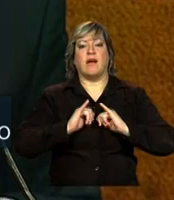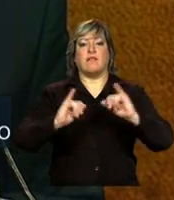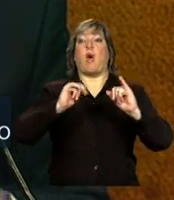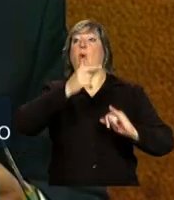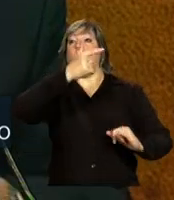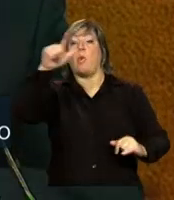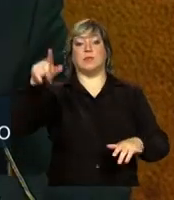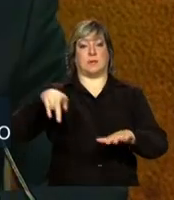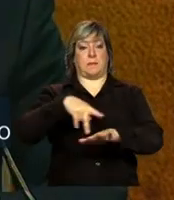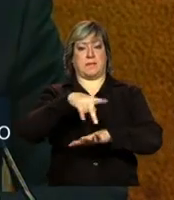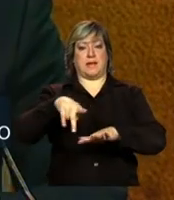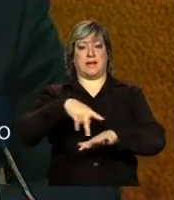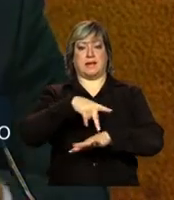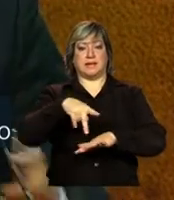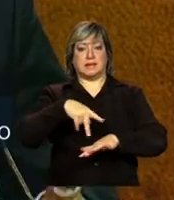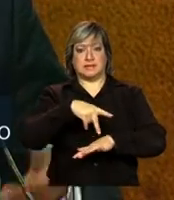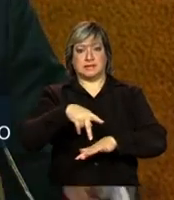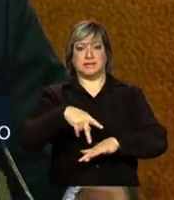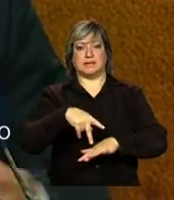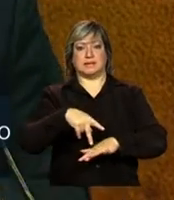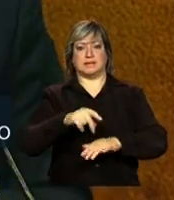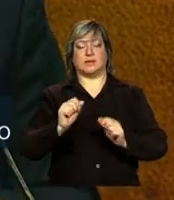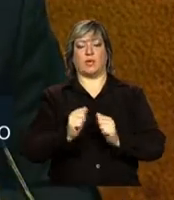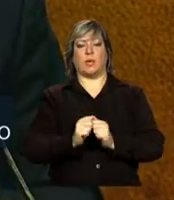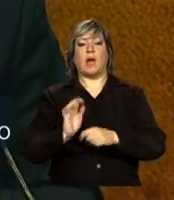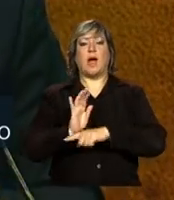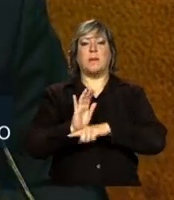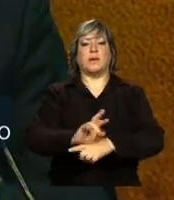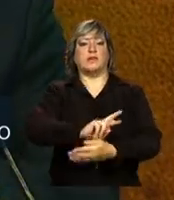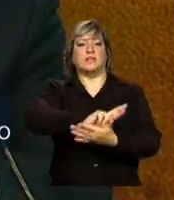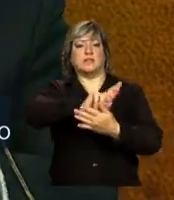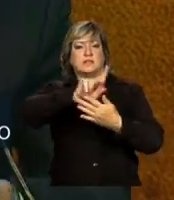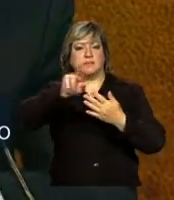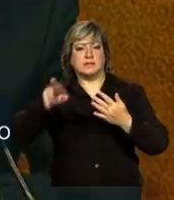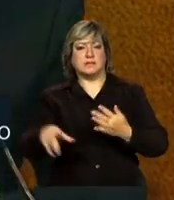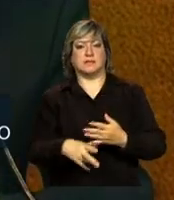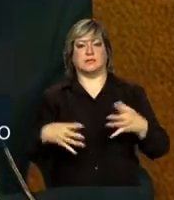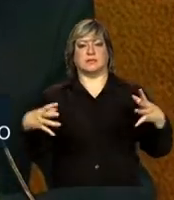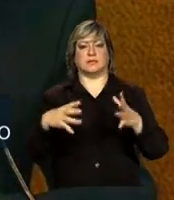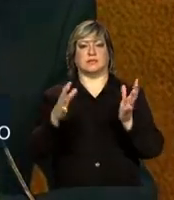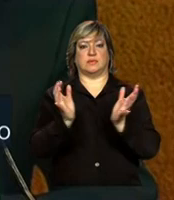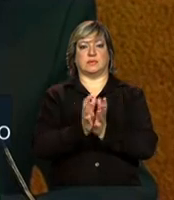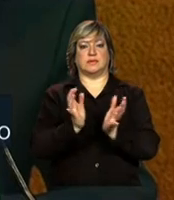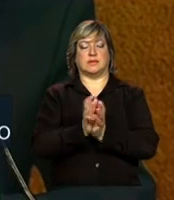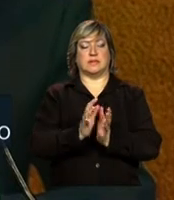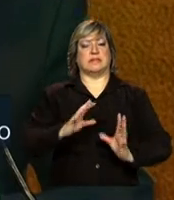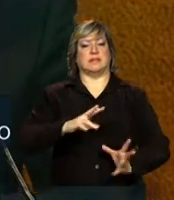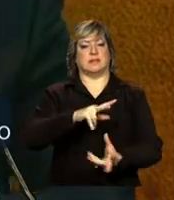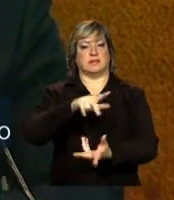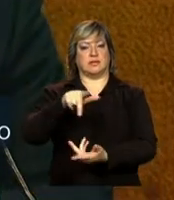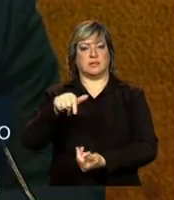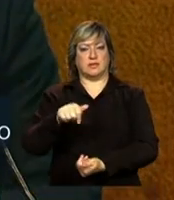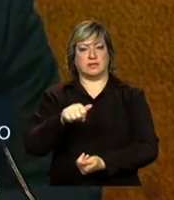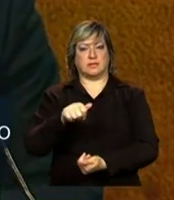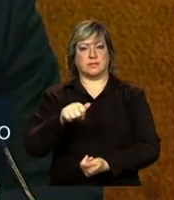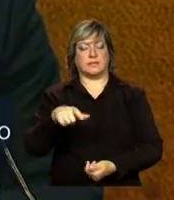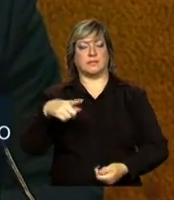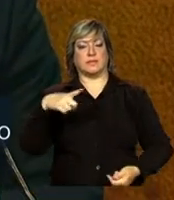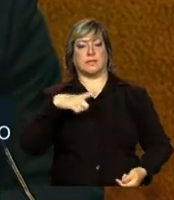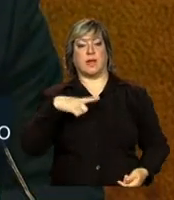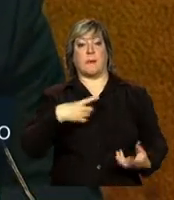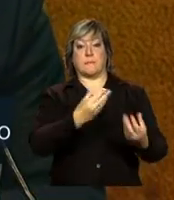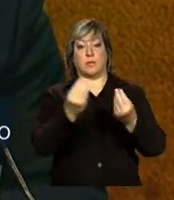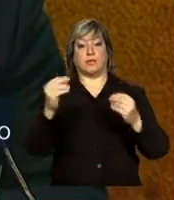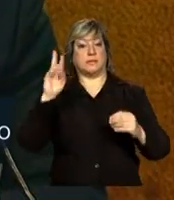países con el apoyo detintas Apas internaciones distintos que hoy nospa este